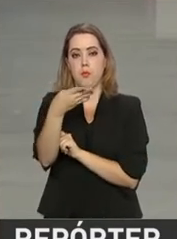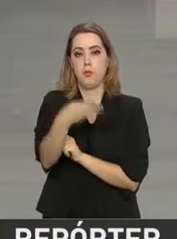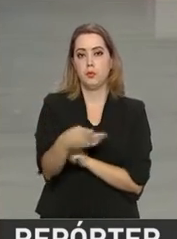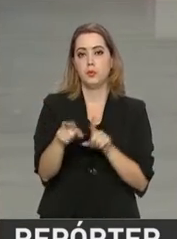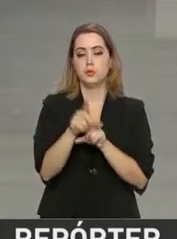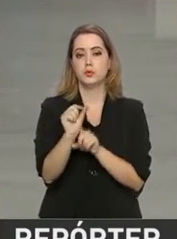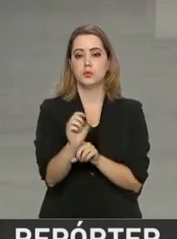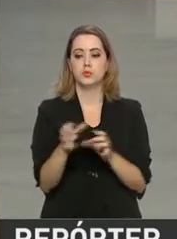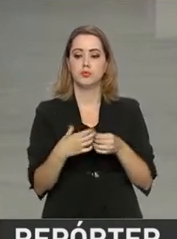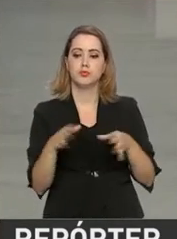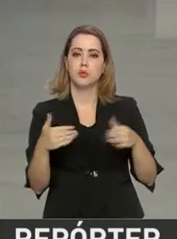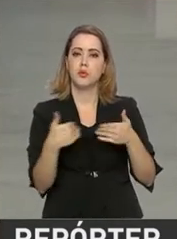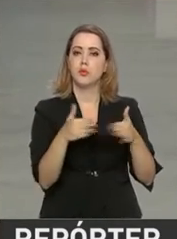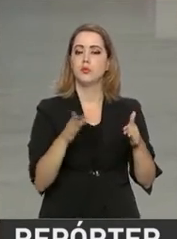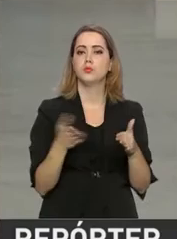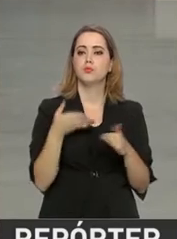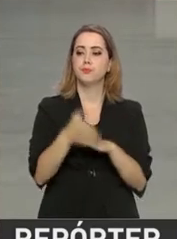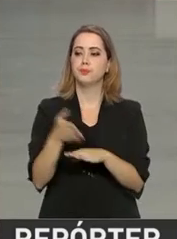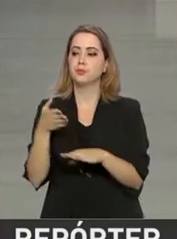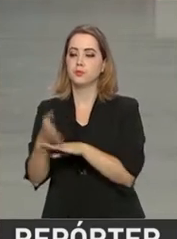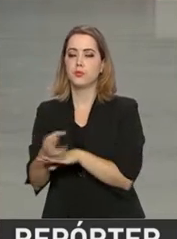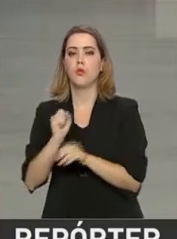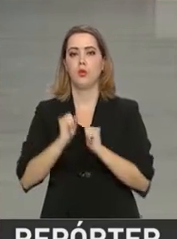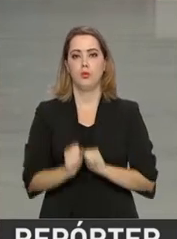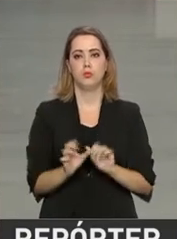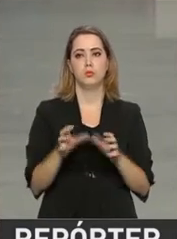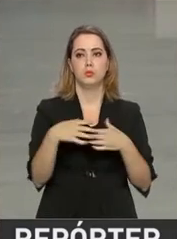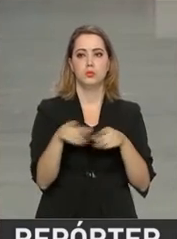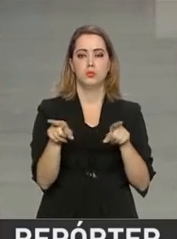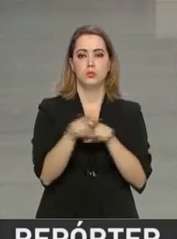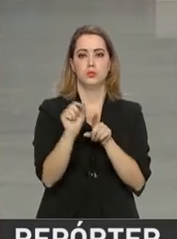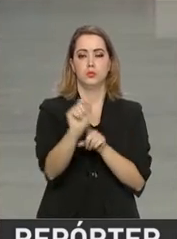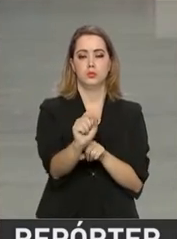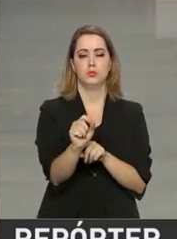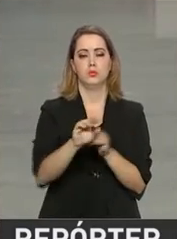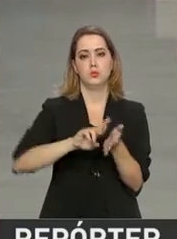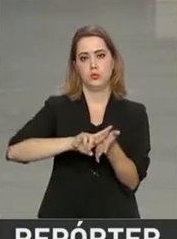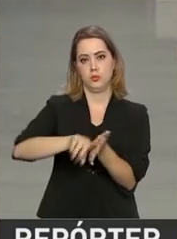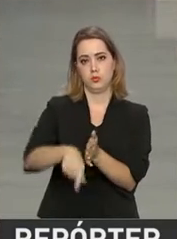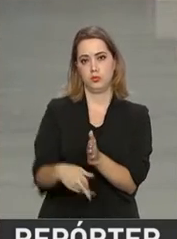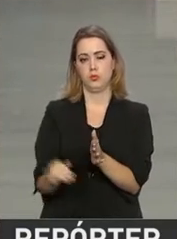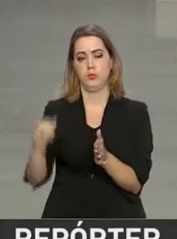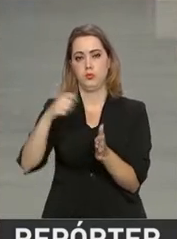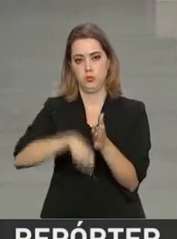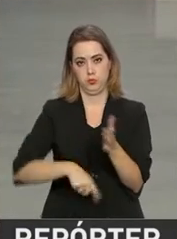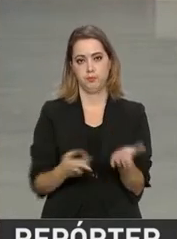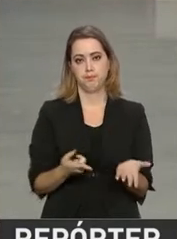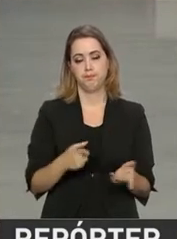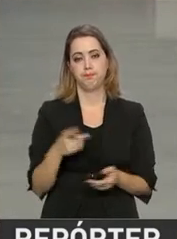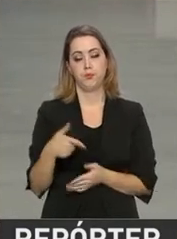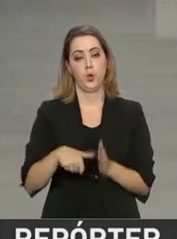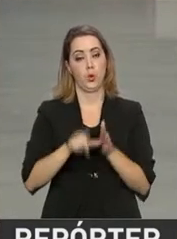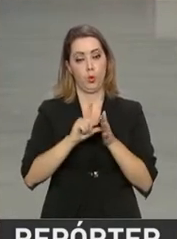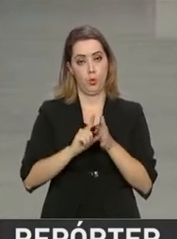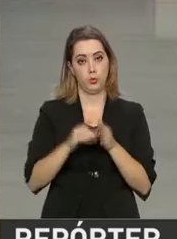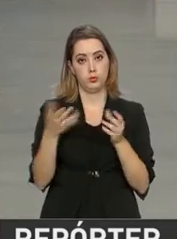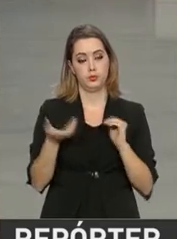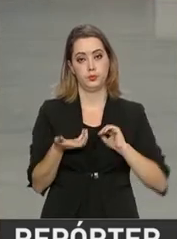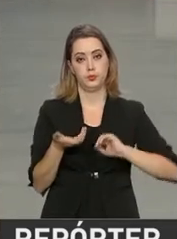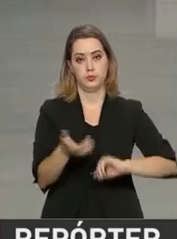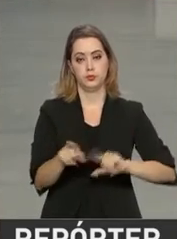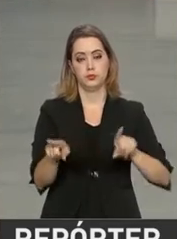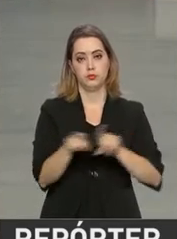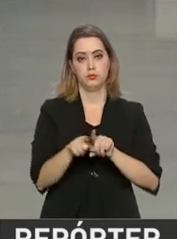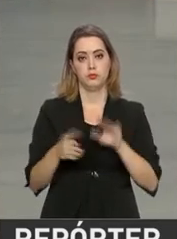ampliou as categorias que também podem desfrutar desse regime tributário diferenciado e ontem no congresso nacional também